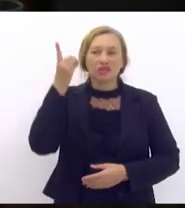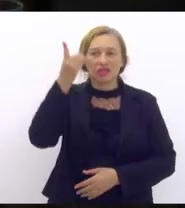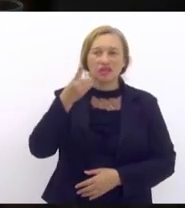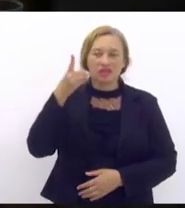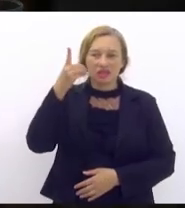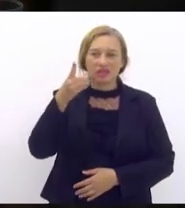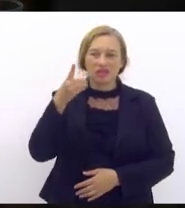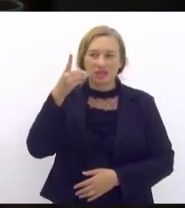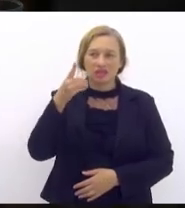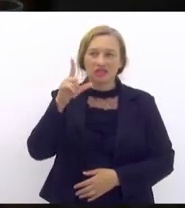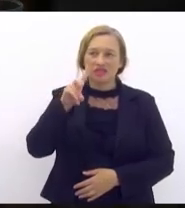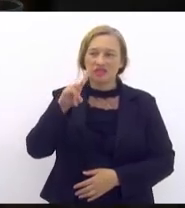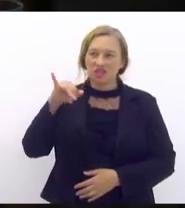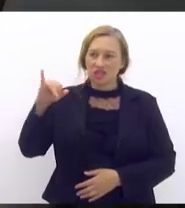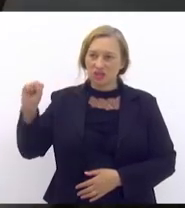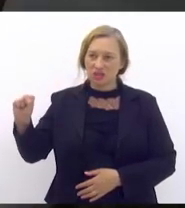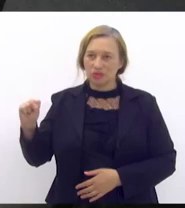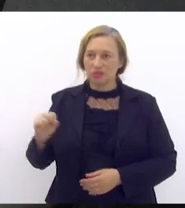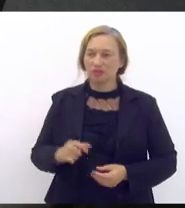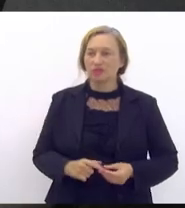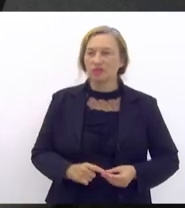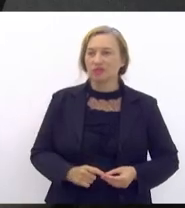Deputado Vinícius Cozzolino.